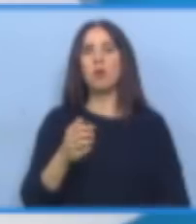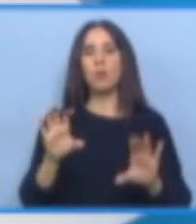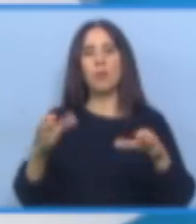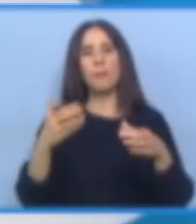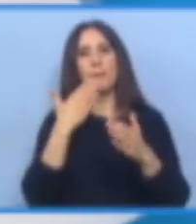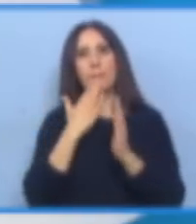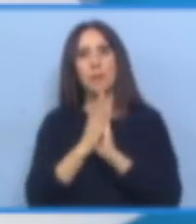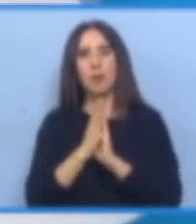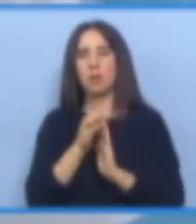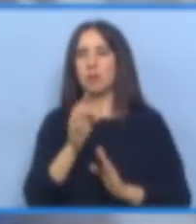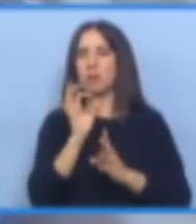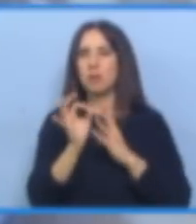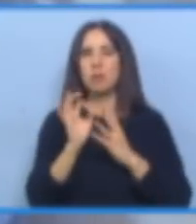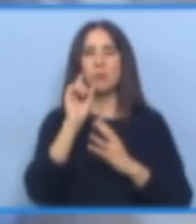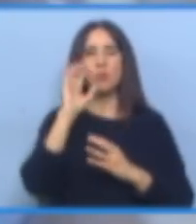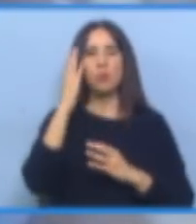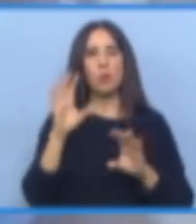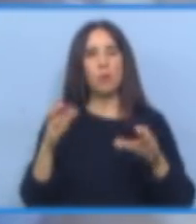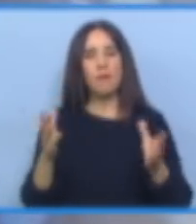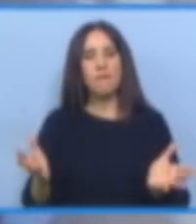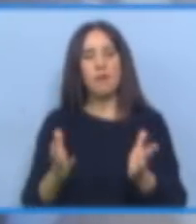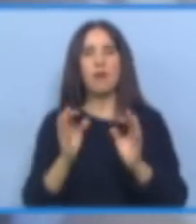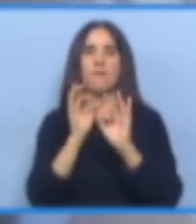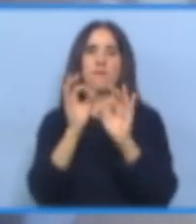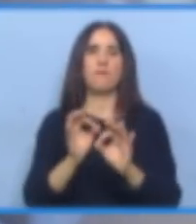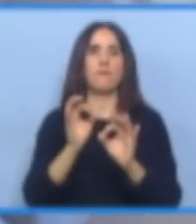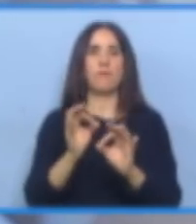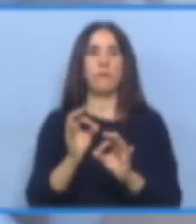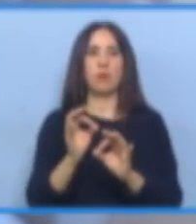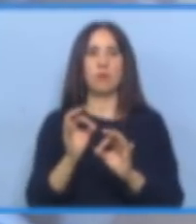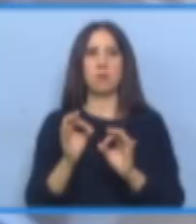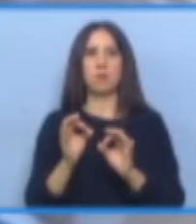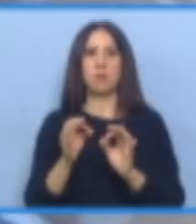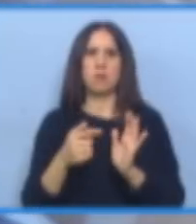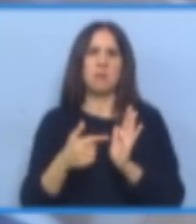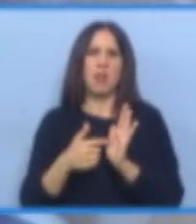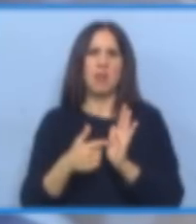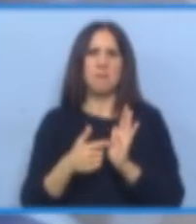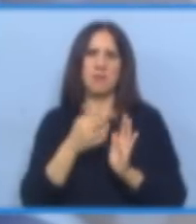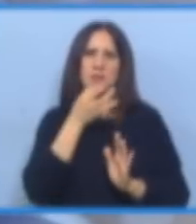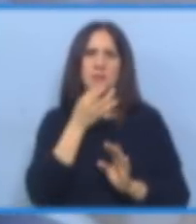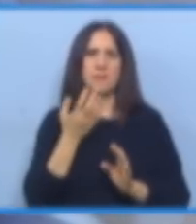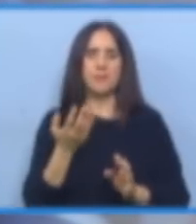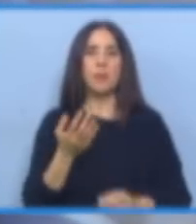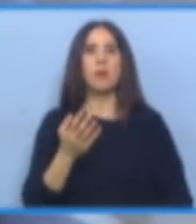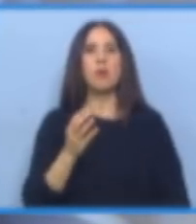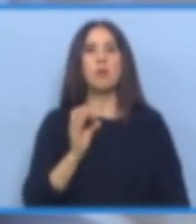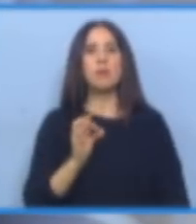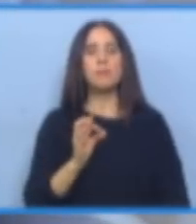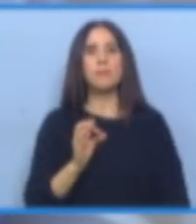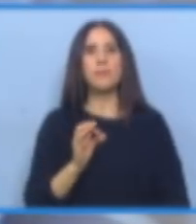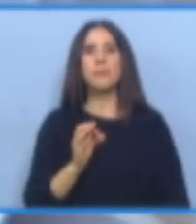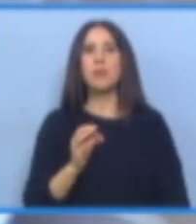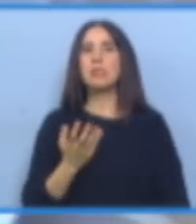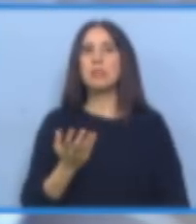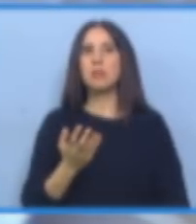isto é um aspecto muito importante, que seja uma comunidade cuidadora, que está, de certa forma, a falar. Isto é, que faça